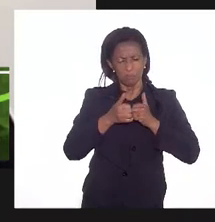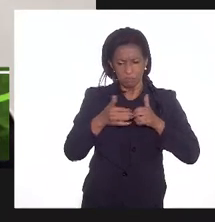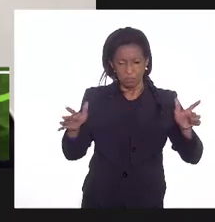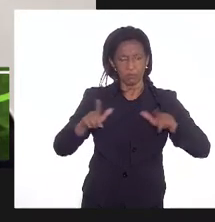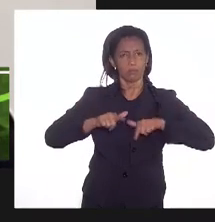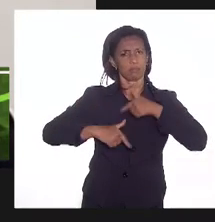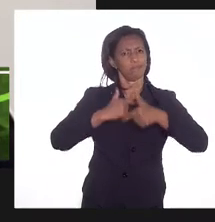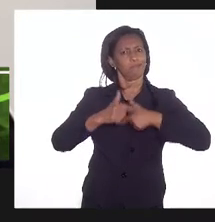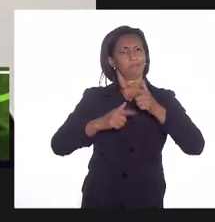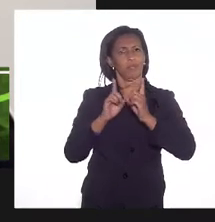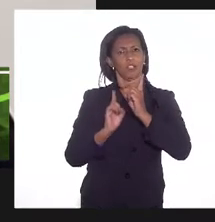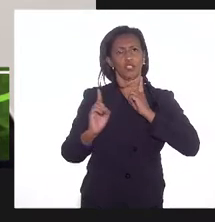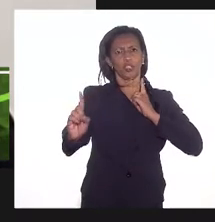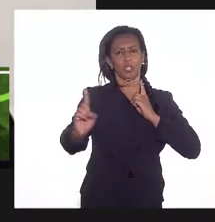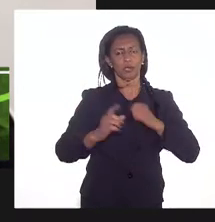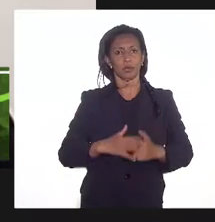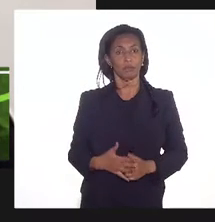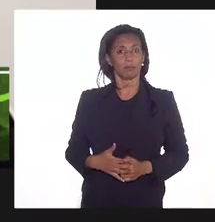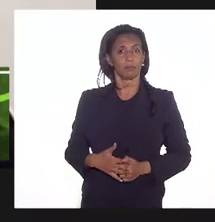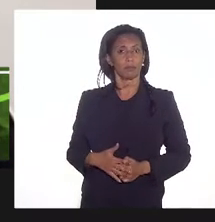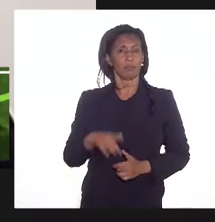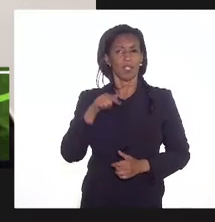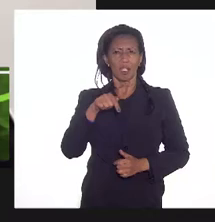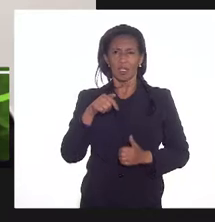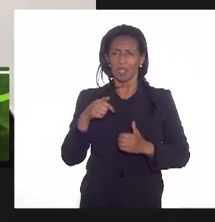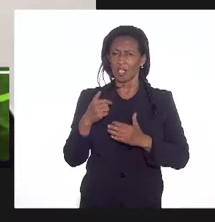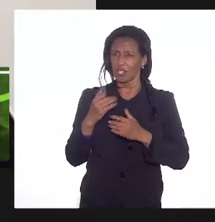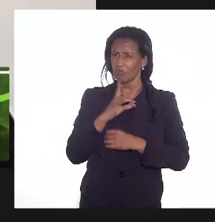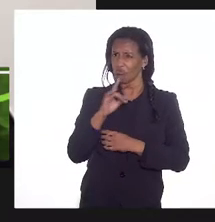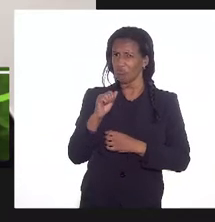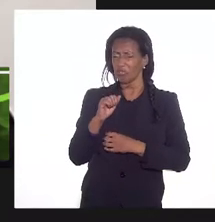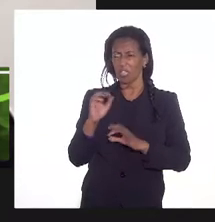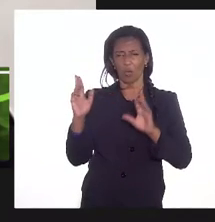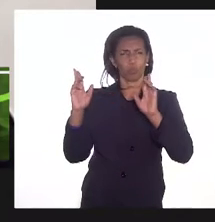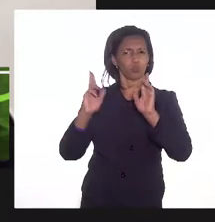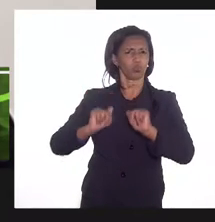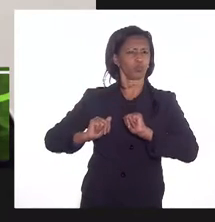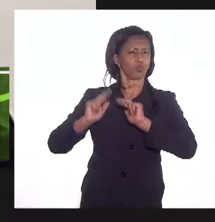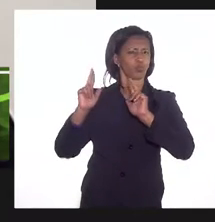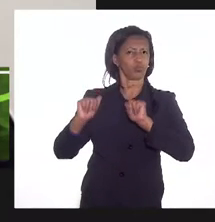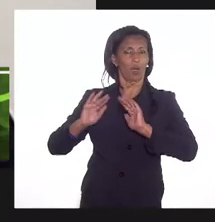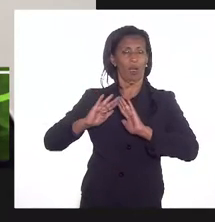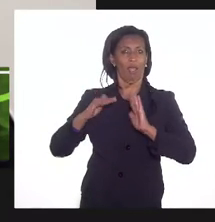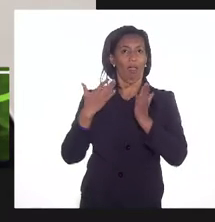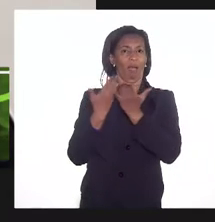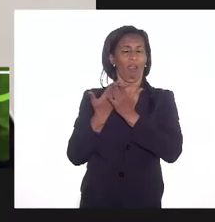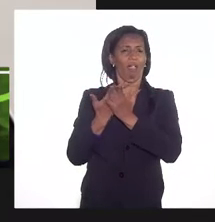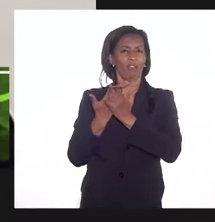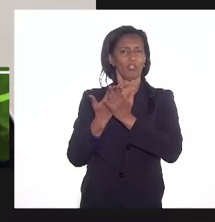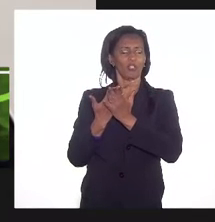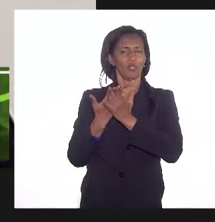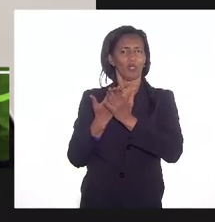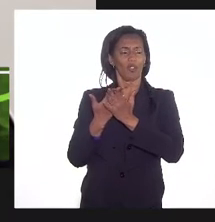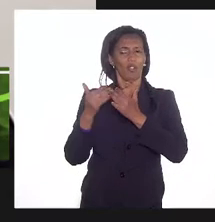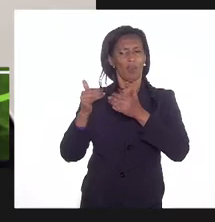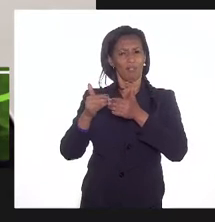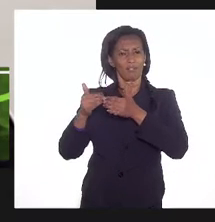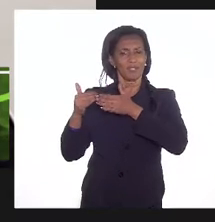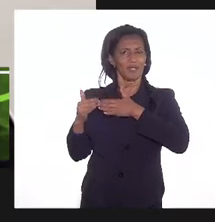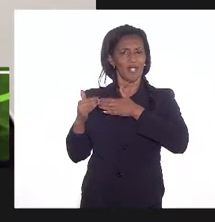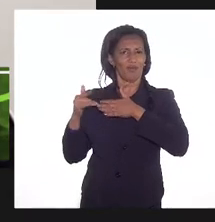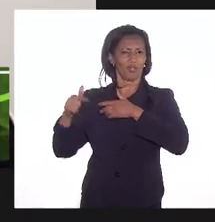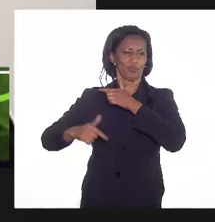online e desde esse dia em momento algum a escola esteve ausente da sua